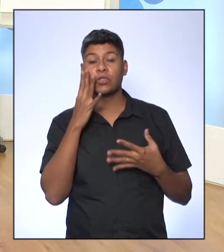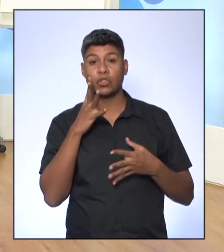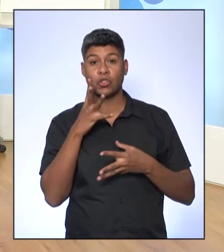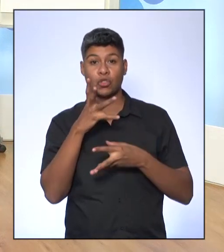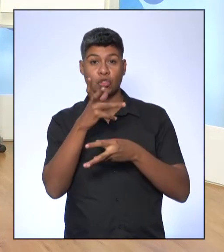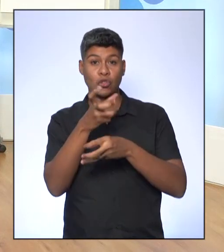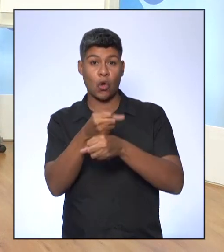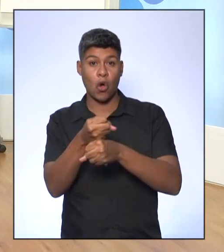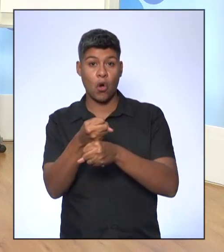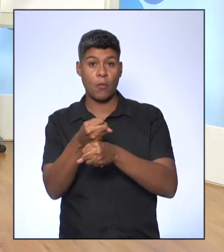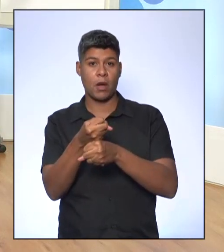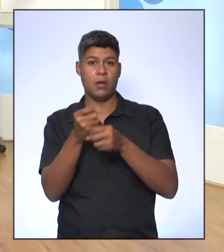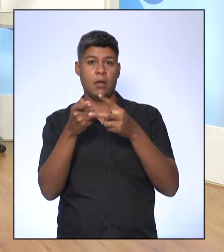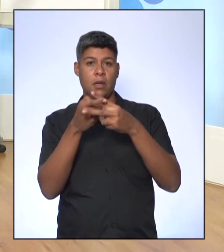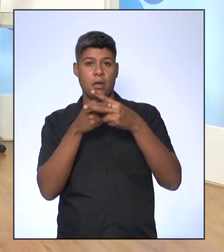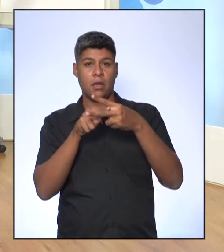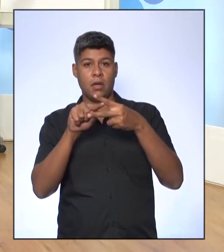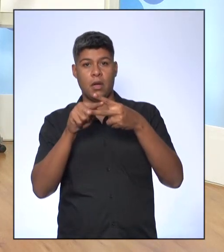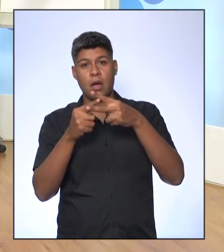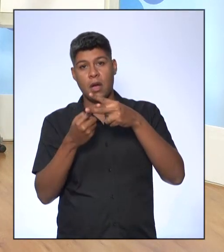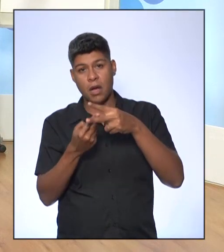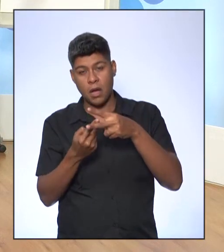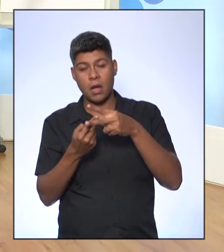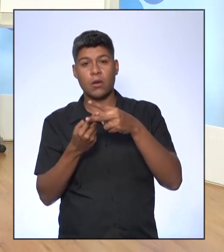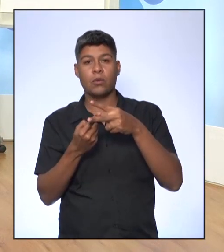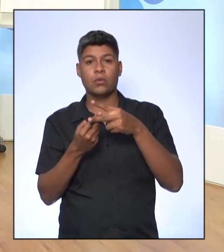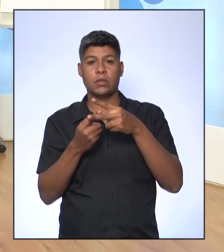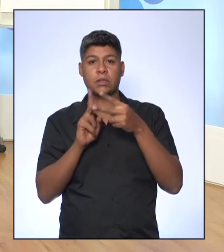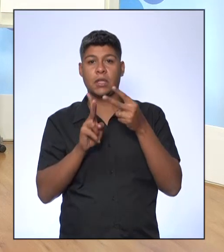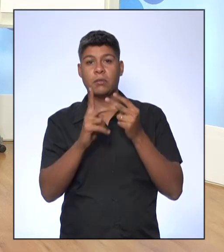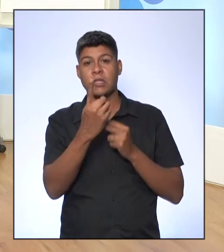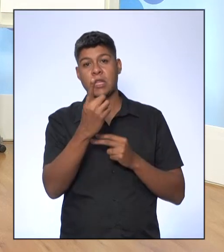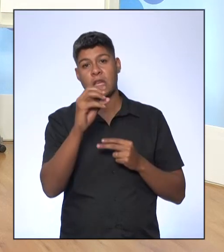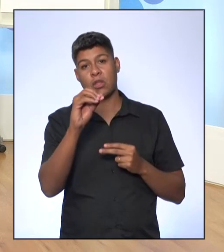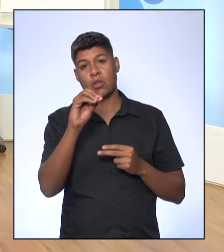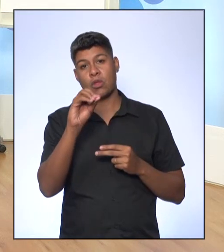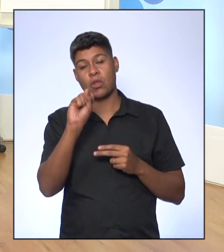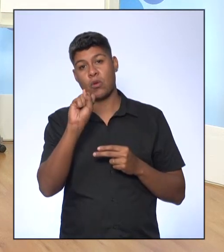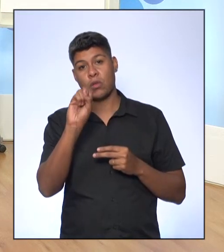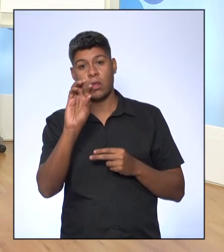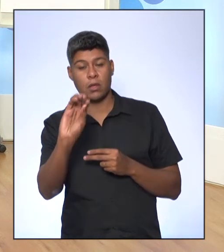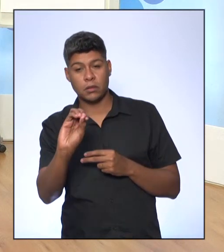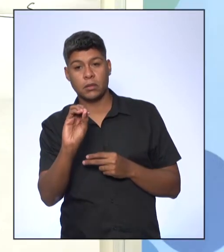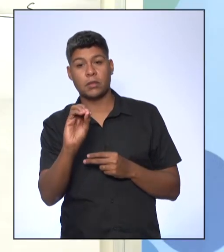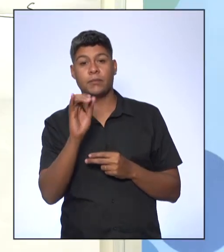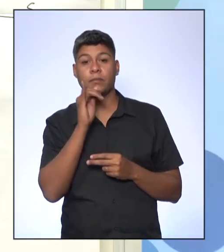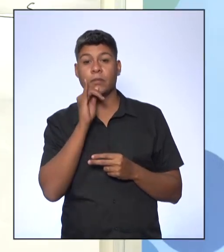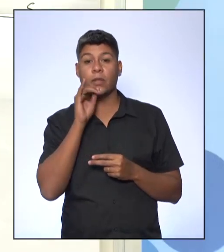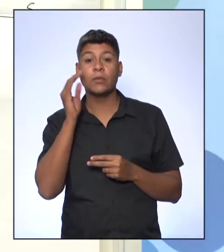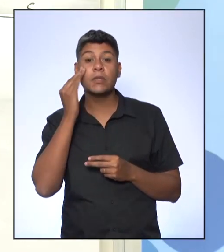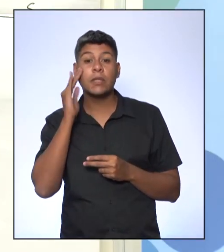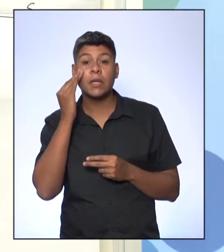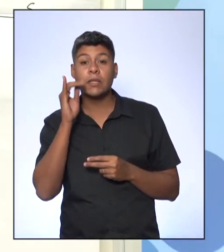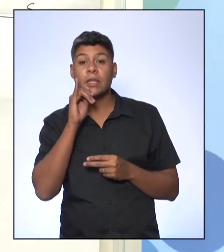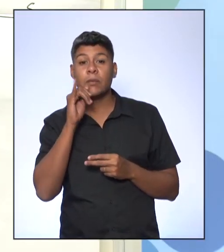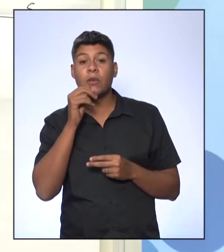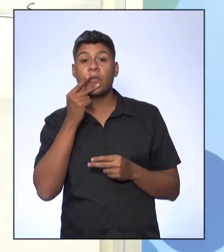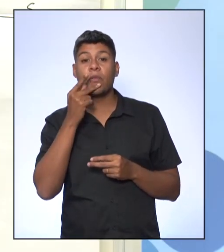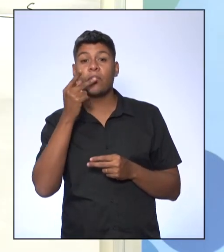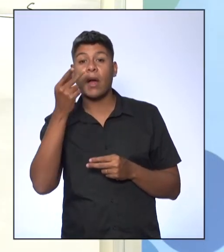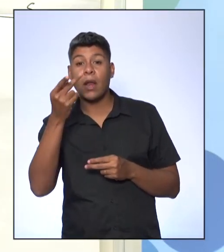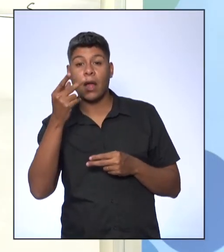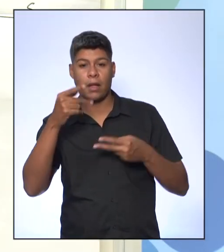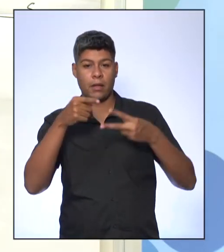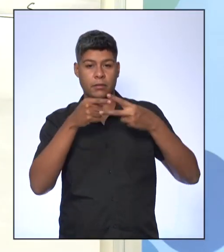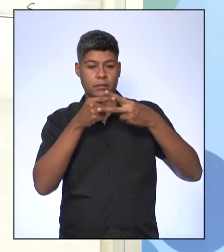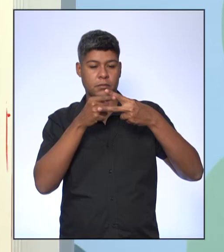é 180. Eu também costumo chamar de ângulos suplementares. Beleza, então vamos tentar entender aqui no desenho. Nós estávamos falando desses